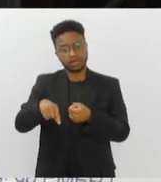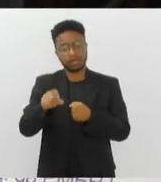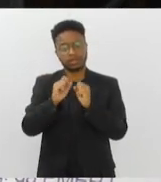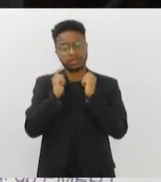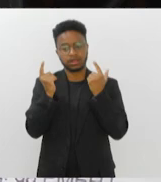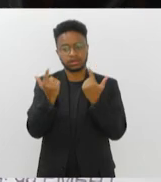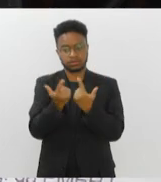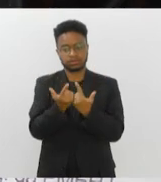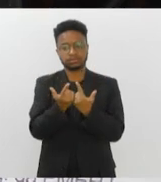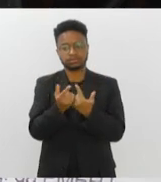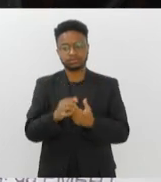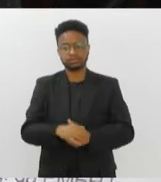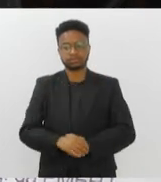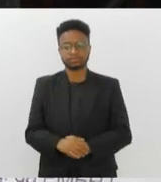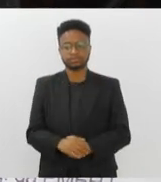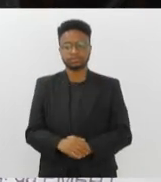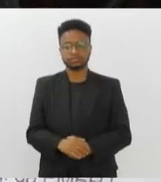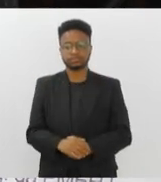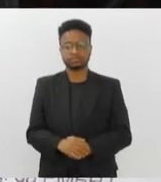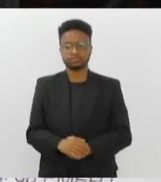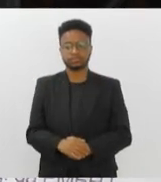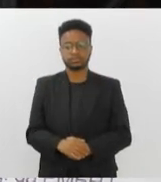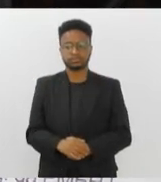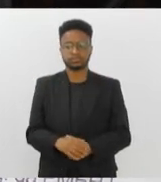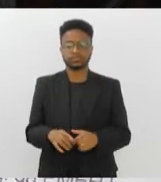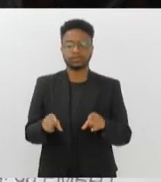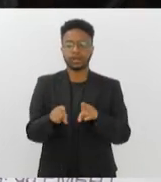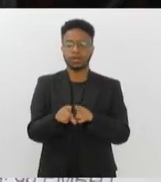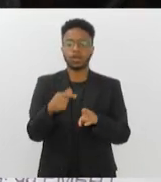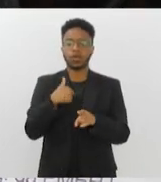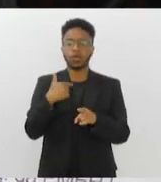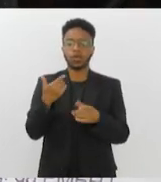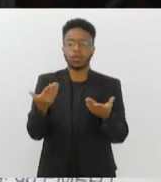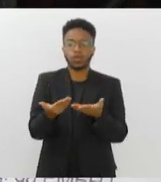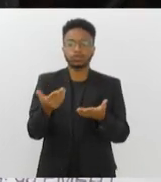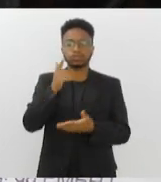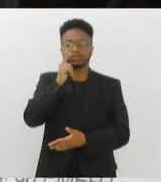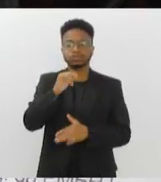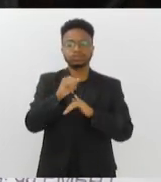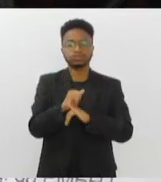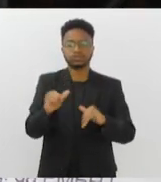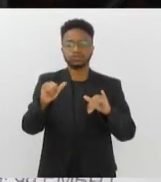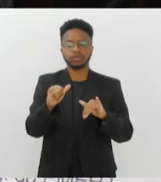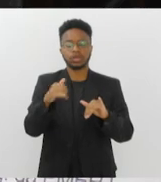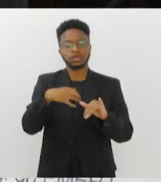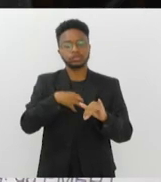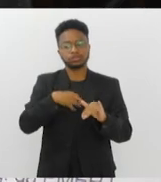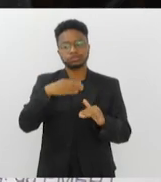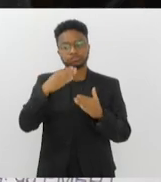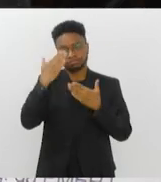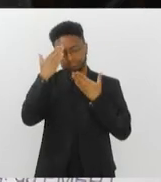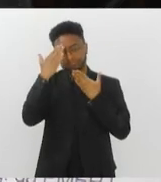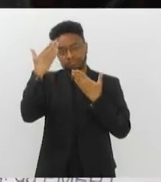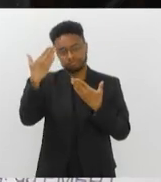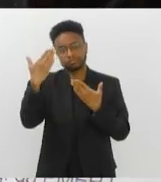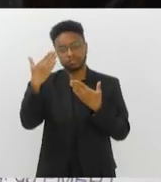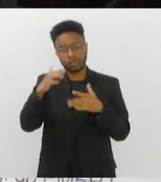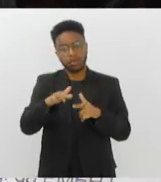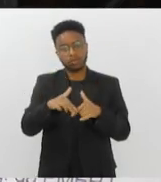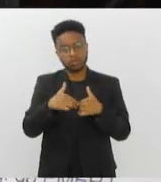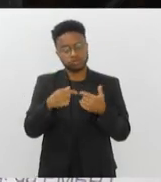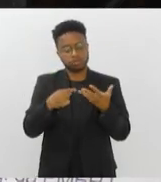Legislativa. E hoje eu posso dizer que eu sou muito grato por tudo que eu